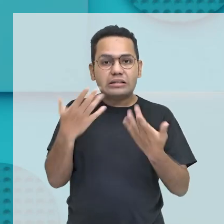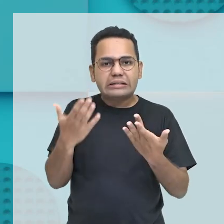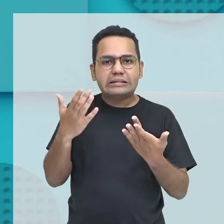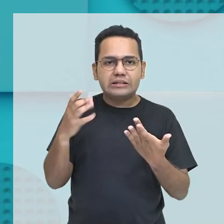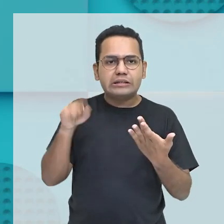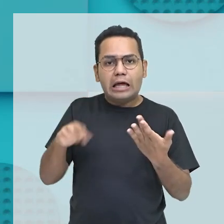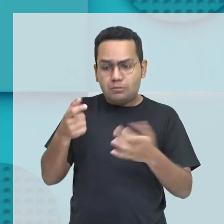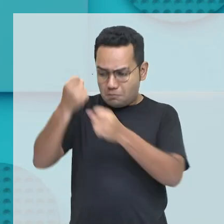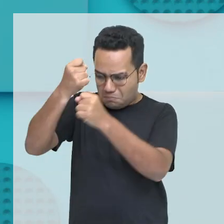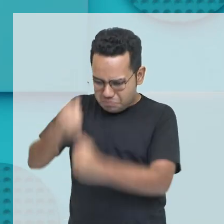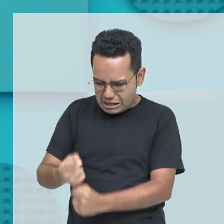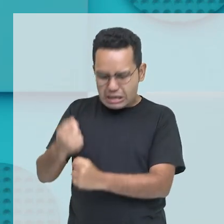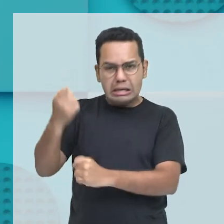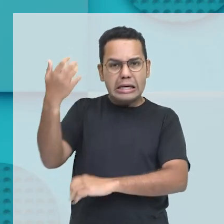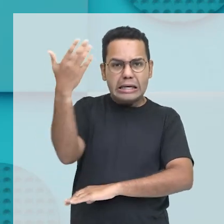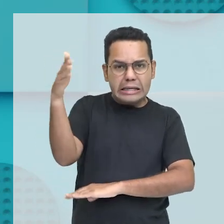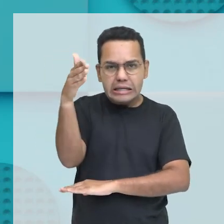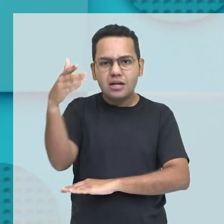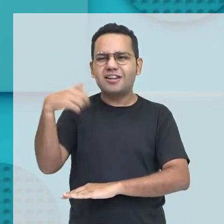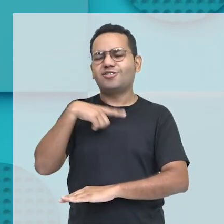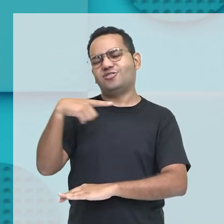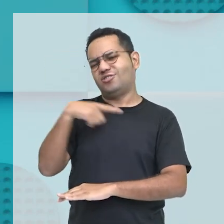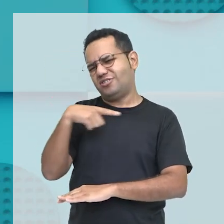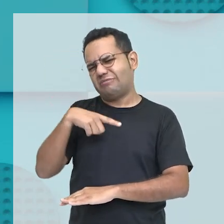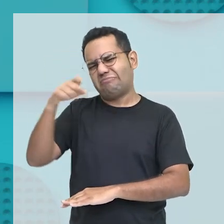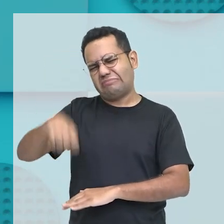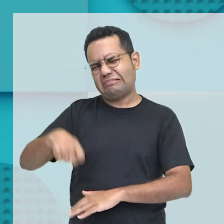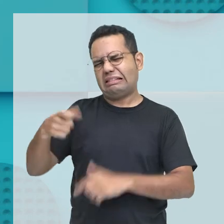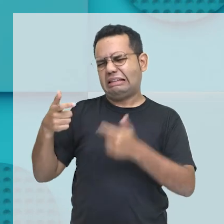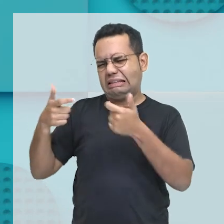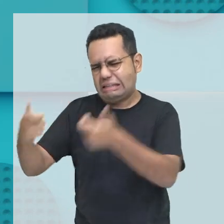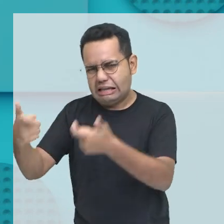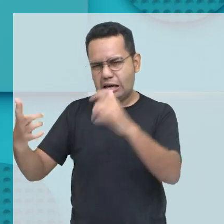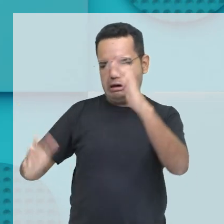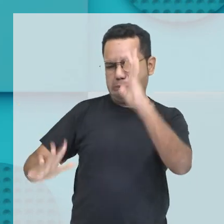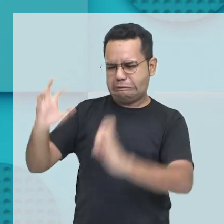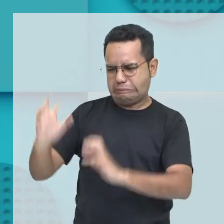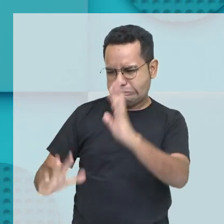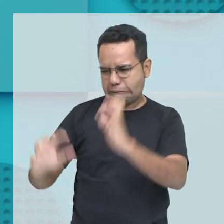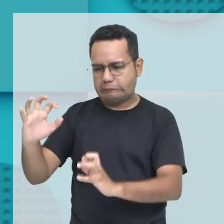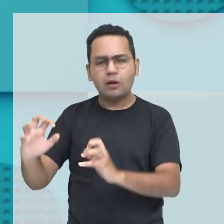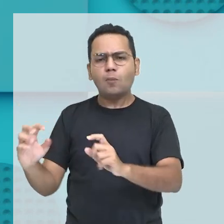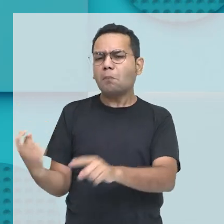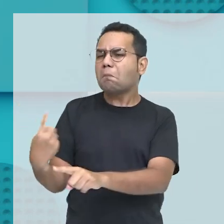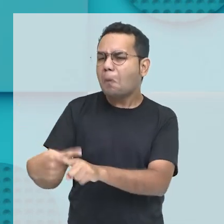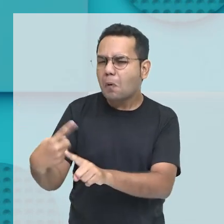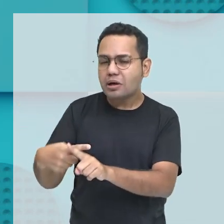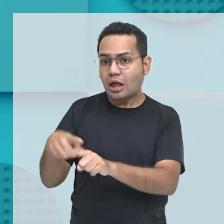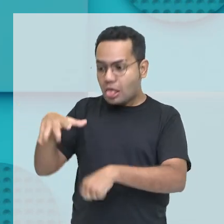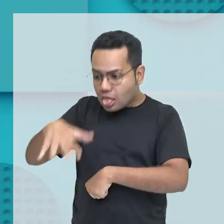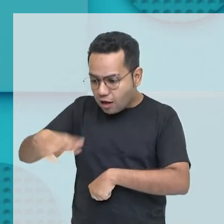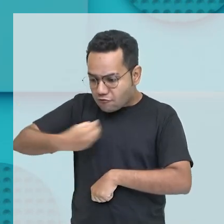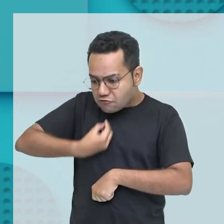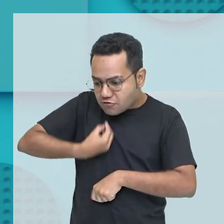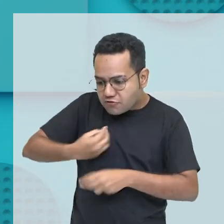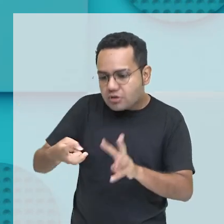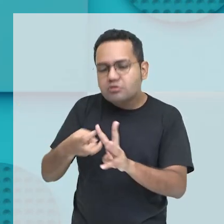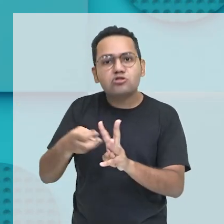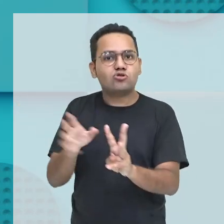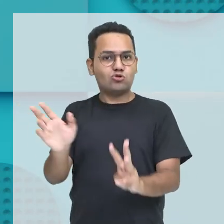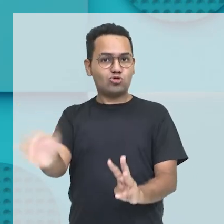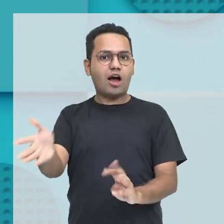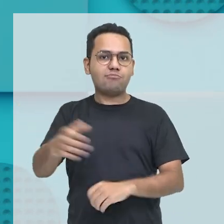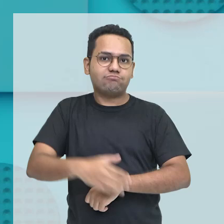né? Muitas mortes, muitas mortes de indígenas, porque a força